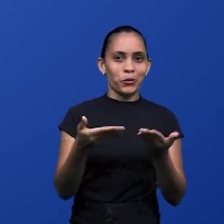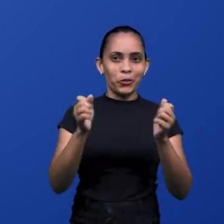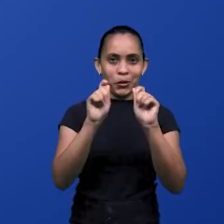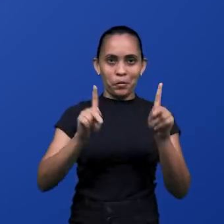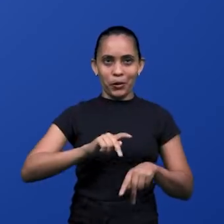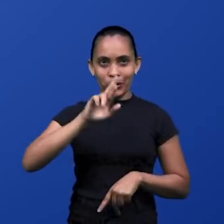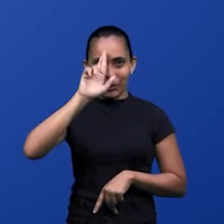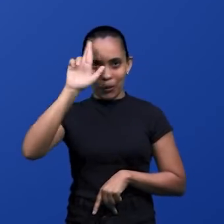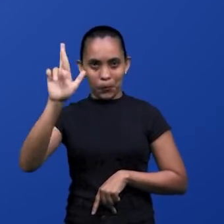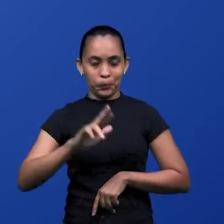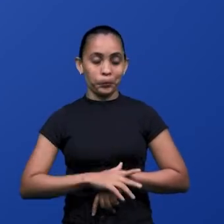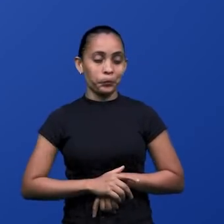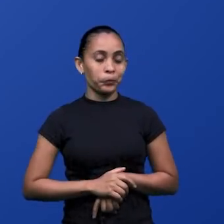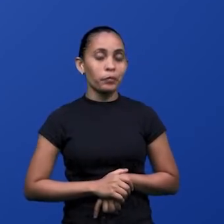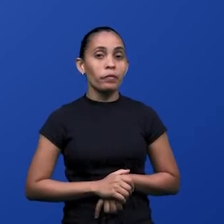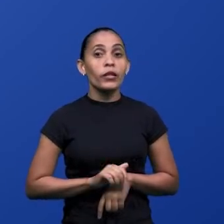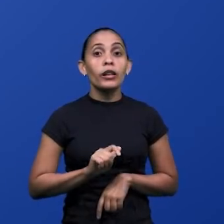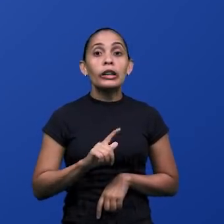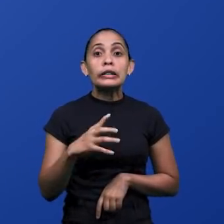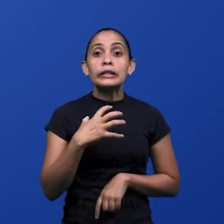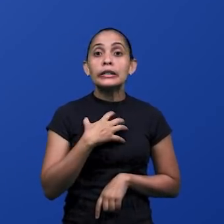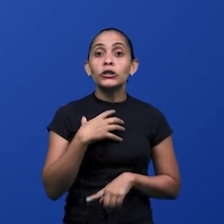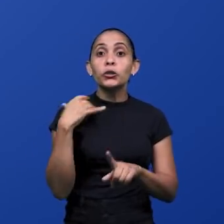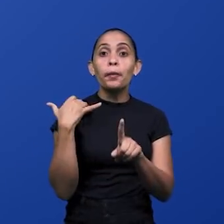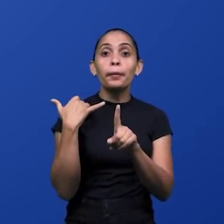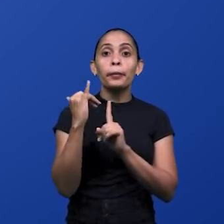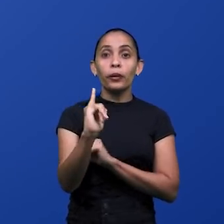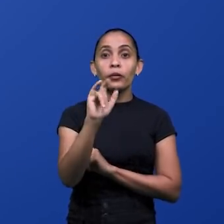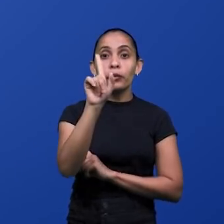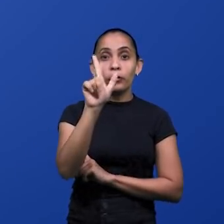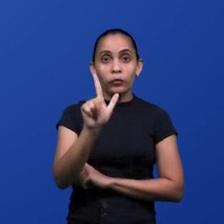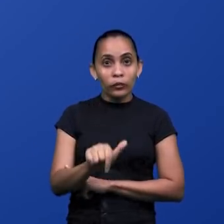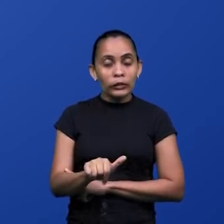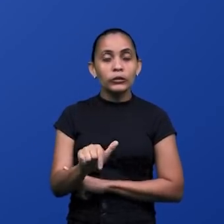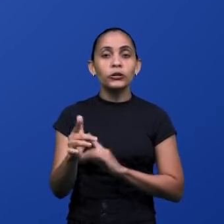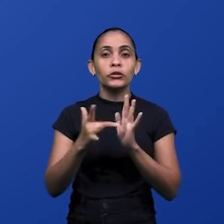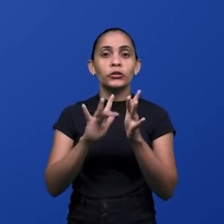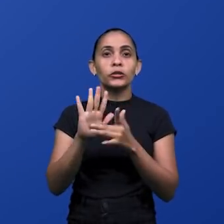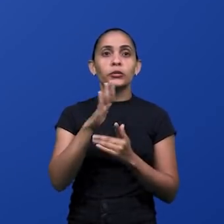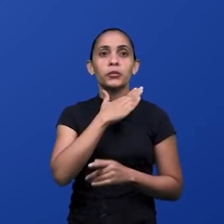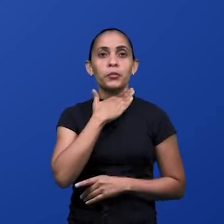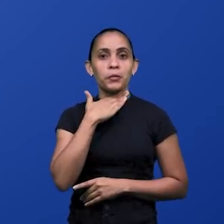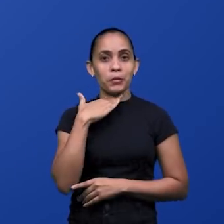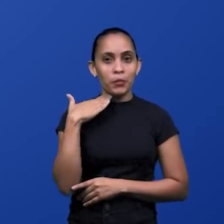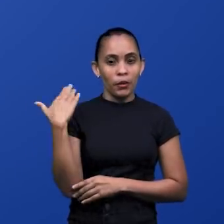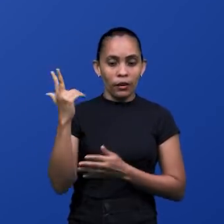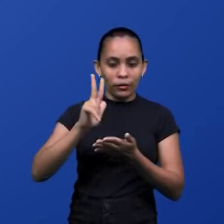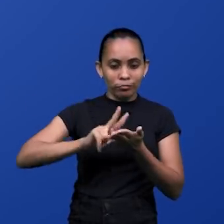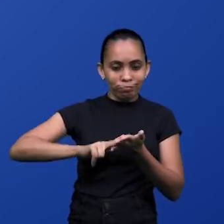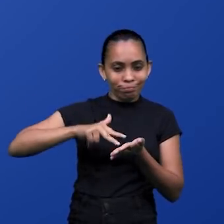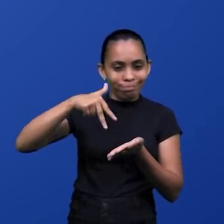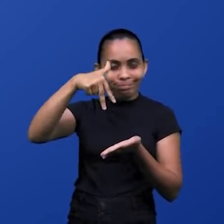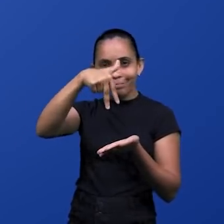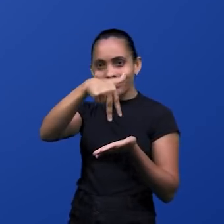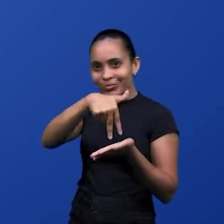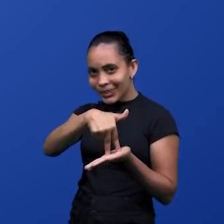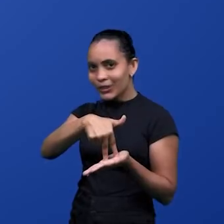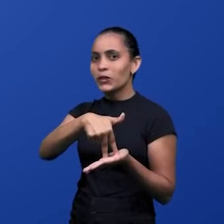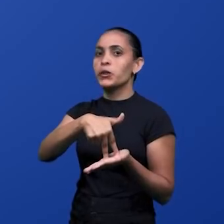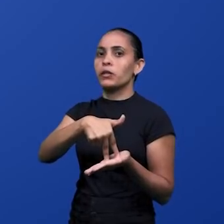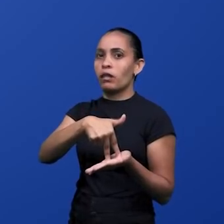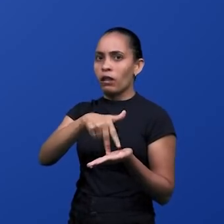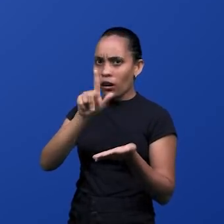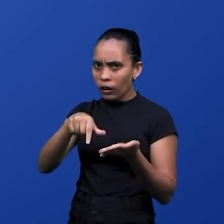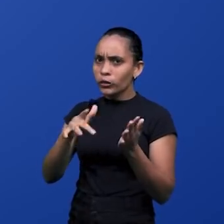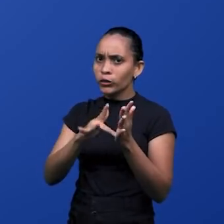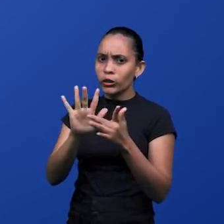do Senhor. O sentido profético é a morte e a ressurreição de Jesus. Na sua